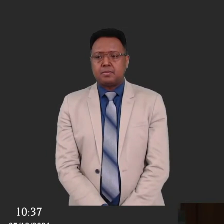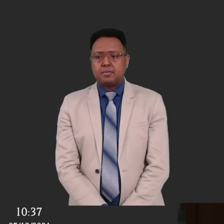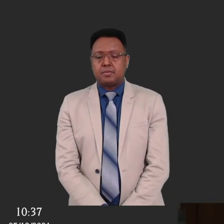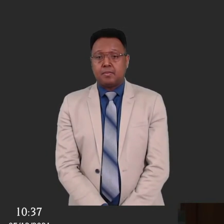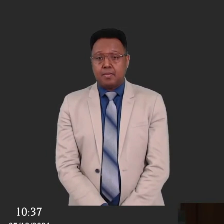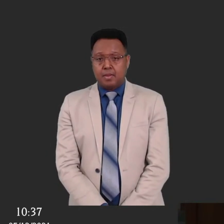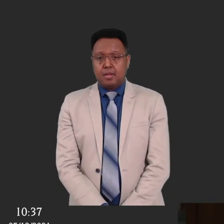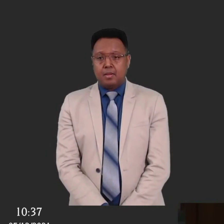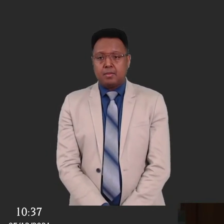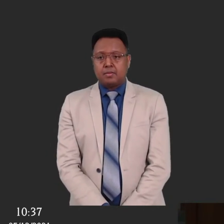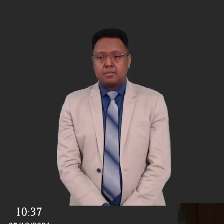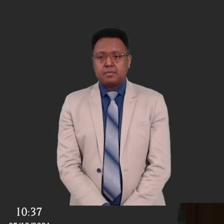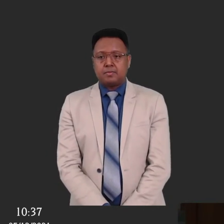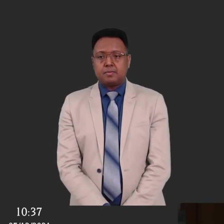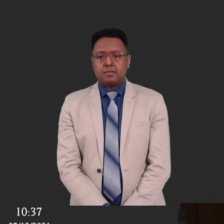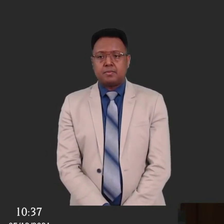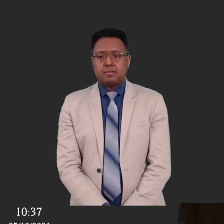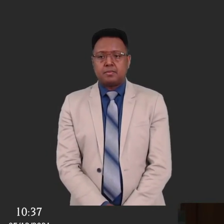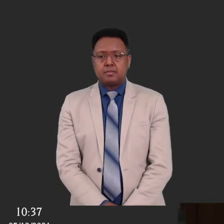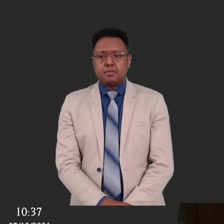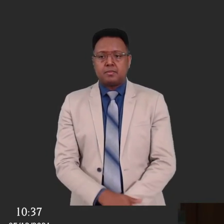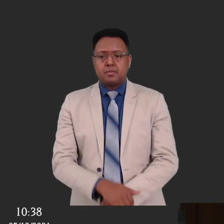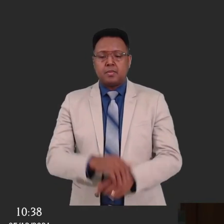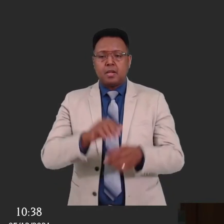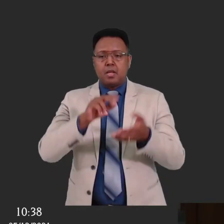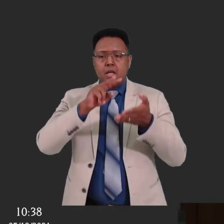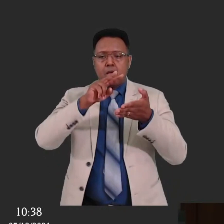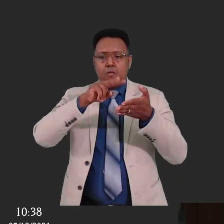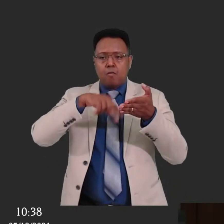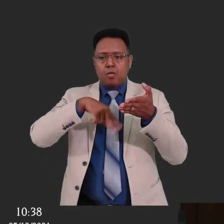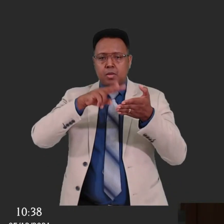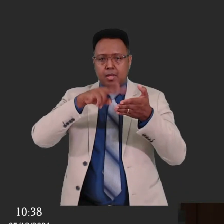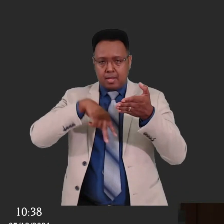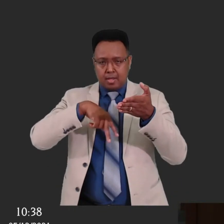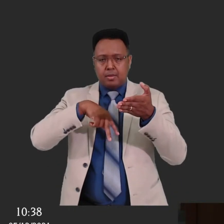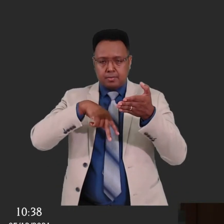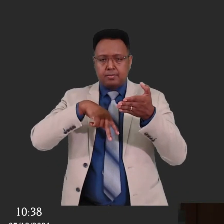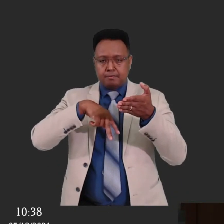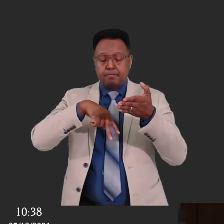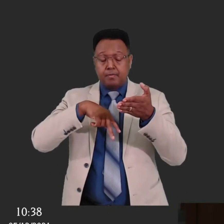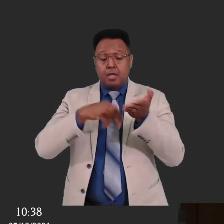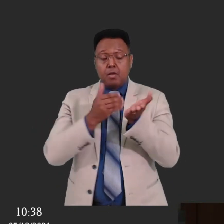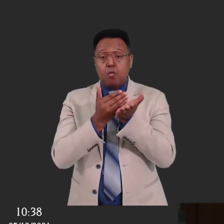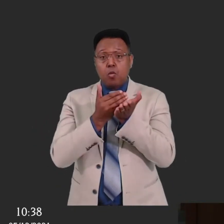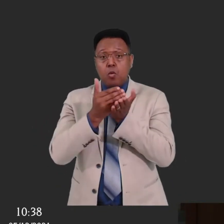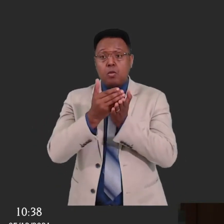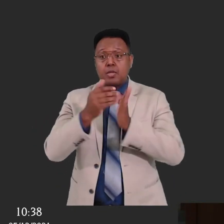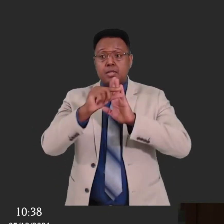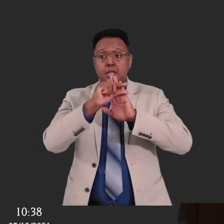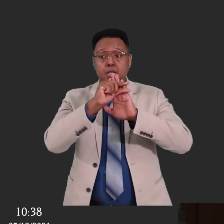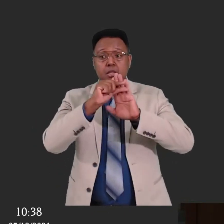Se todos encontraram, nós vamos ler somente, que nós vamos começar no